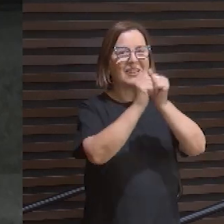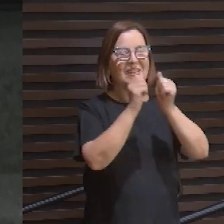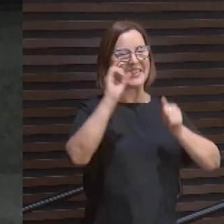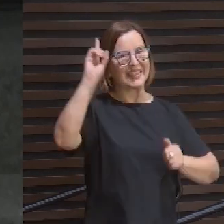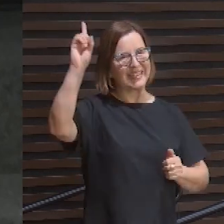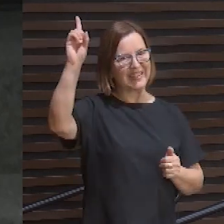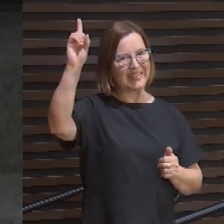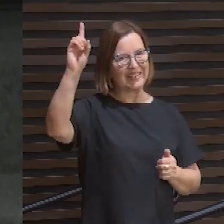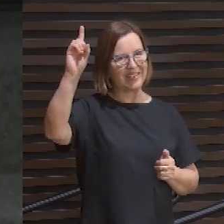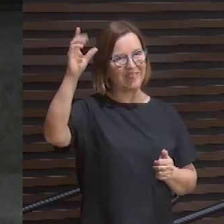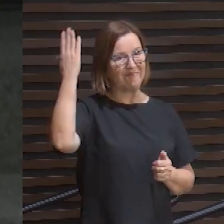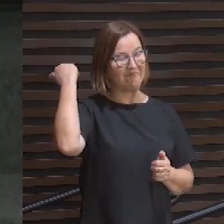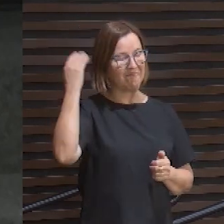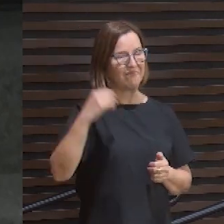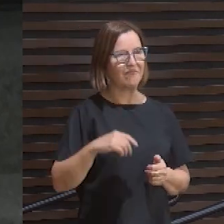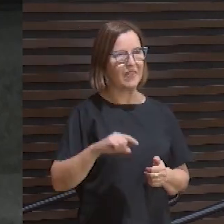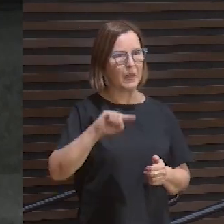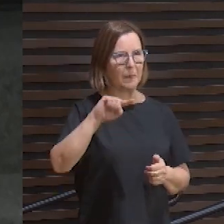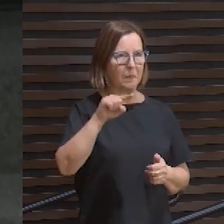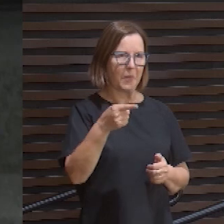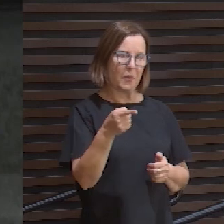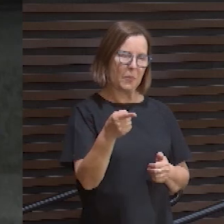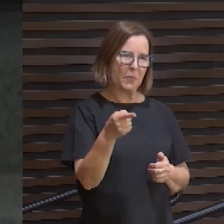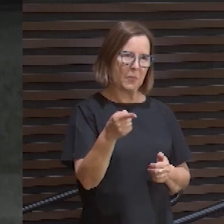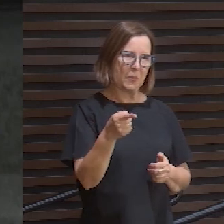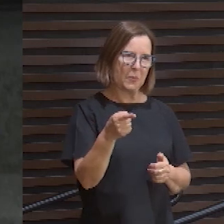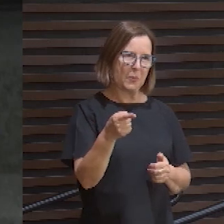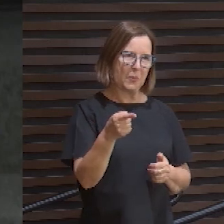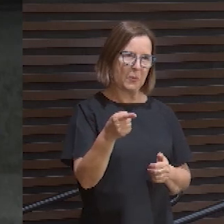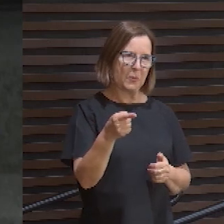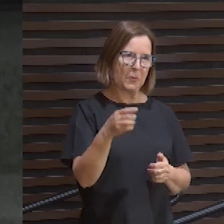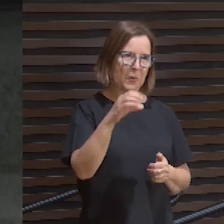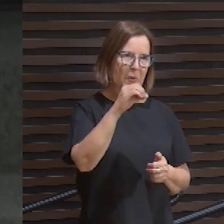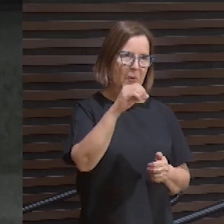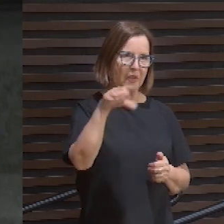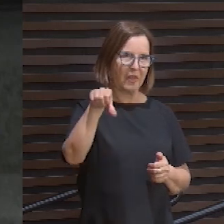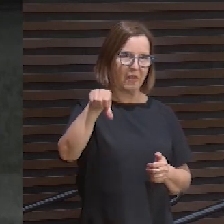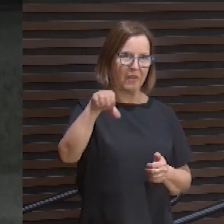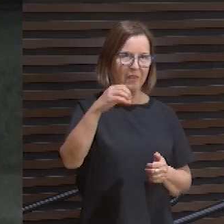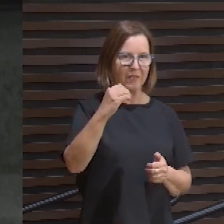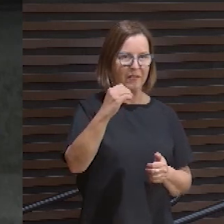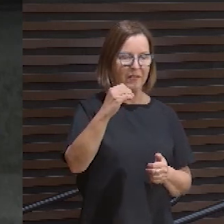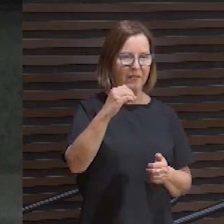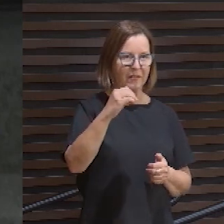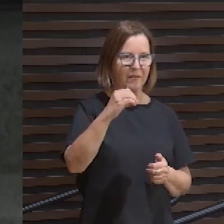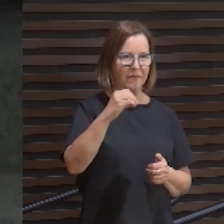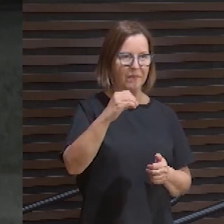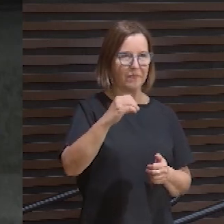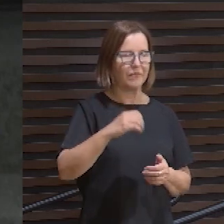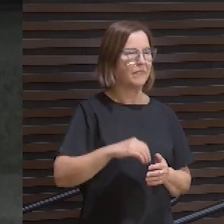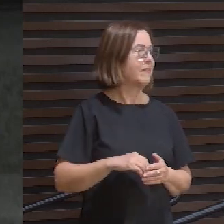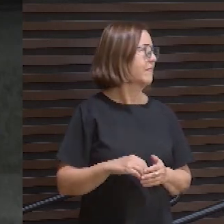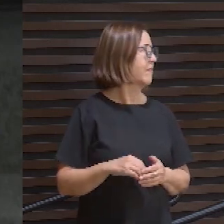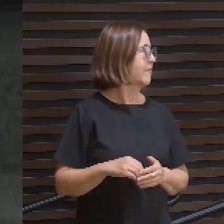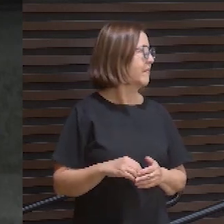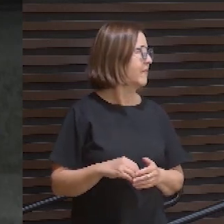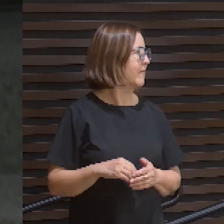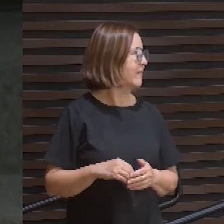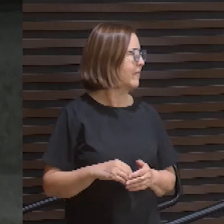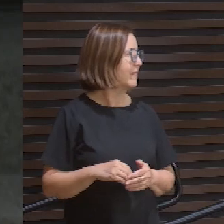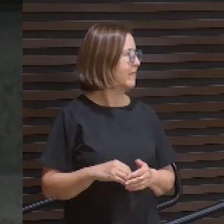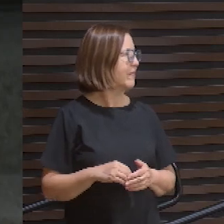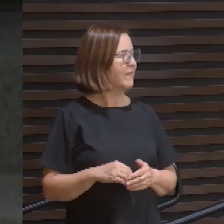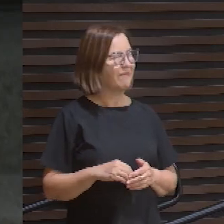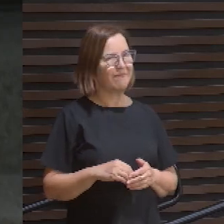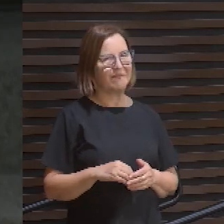Lá atrás, 1090. Os cruzados estavam cruzando e ele estava